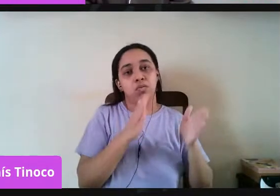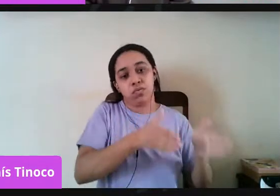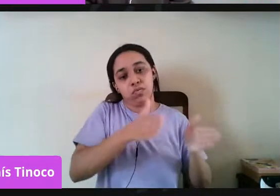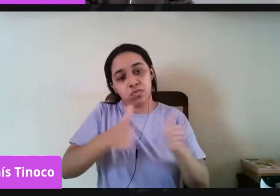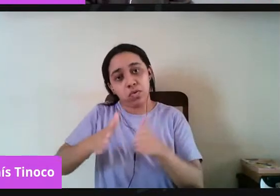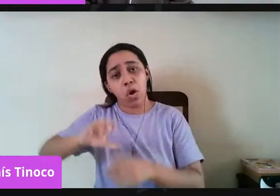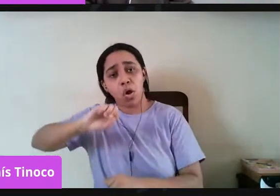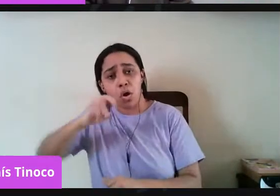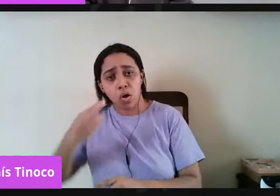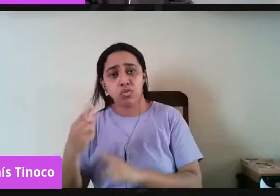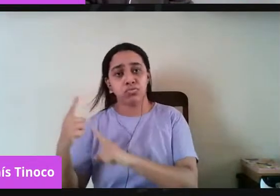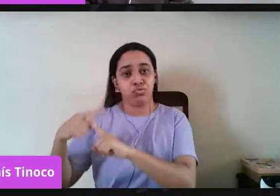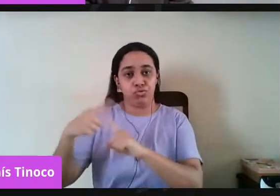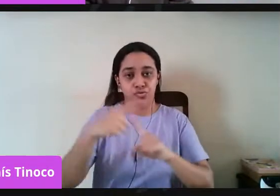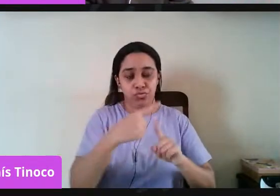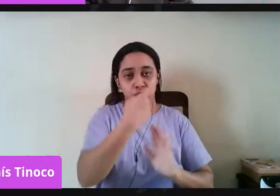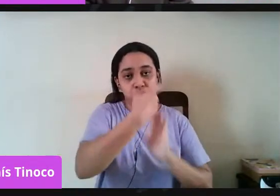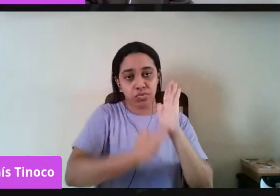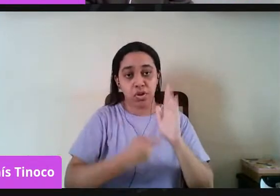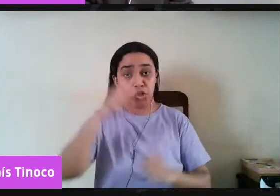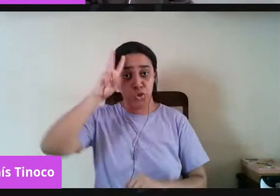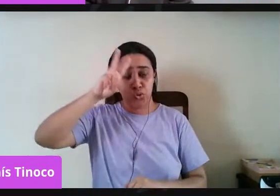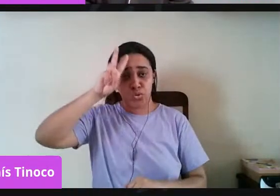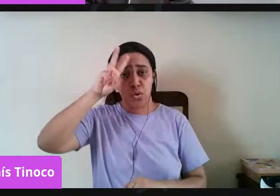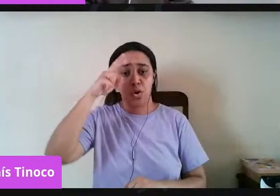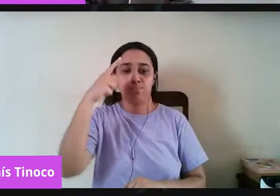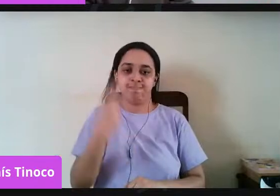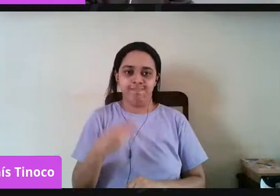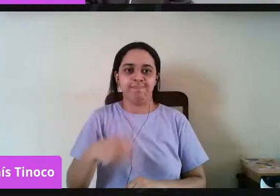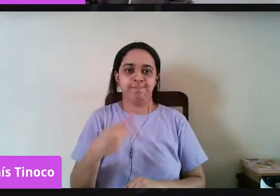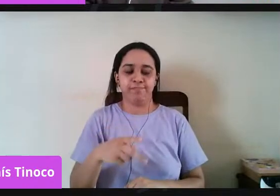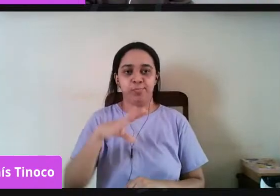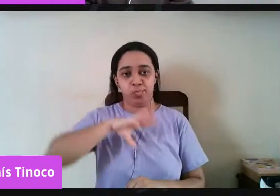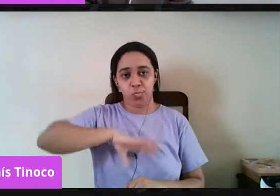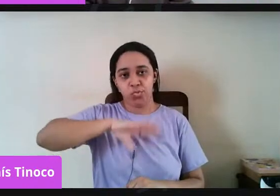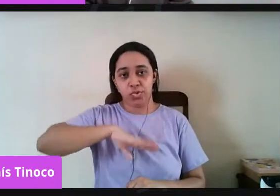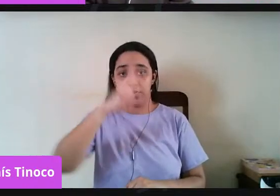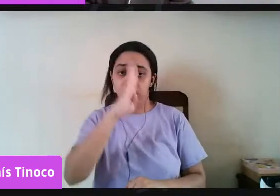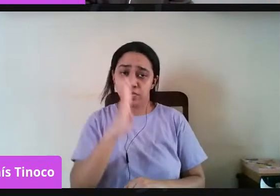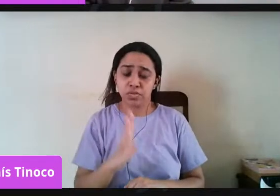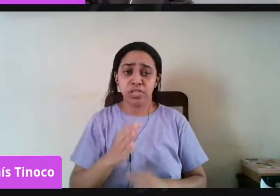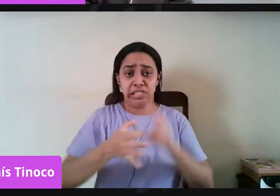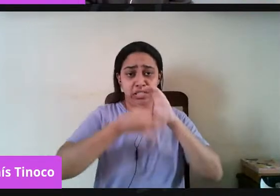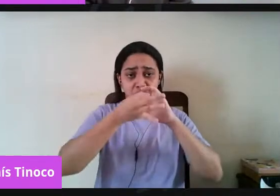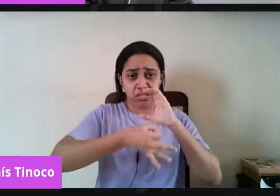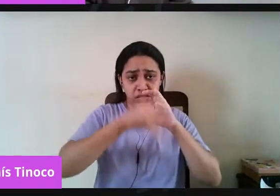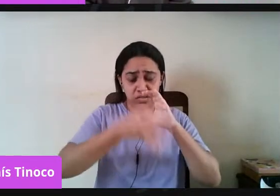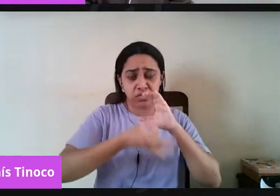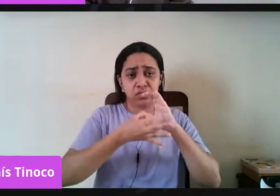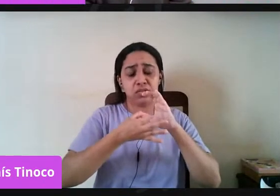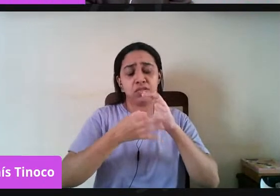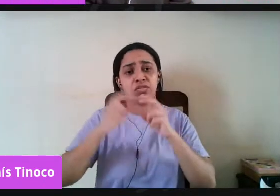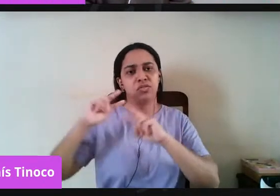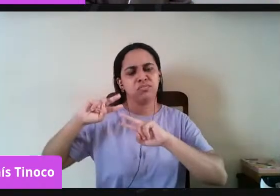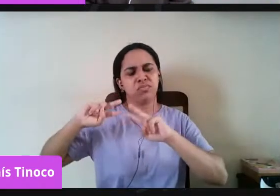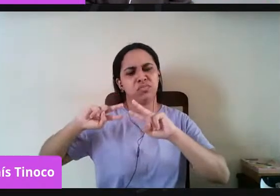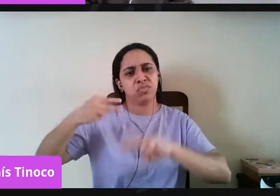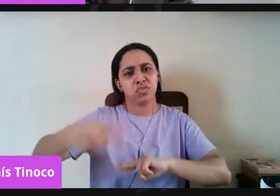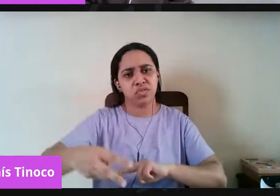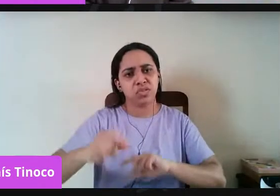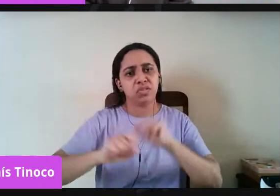tipos textuais, história do português brasileiro, crítica genética, leitura e produção textual